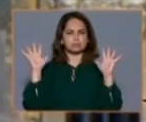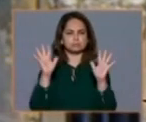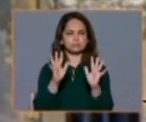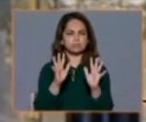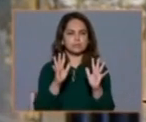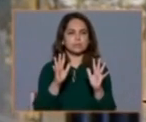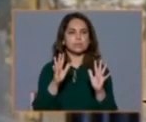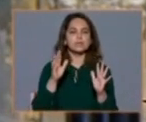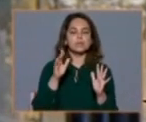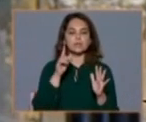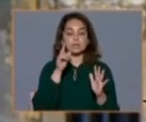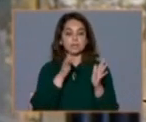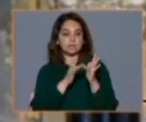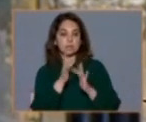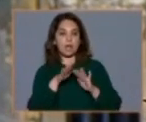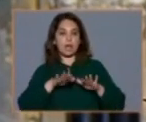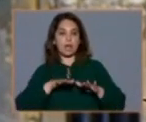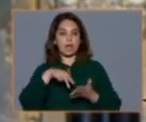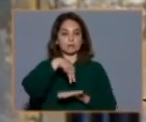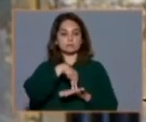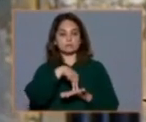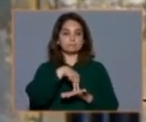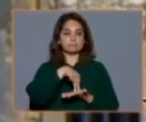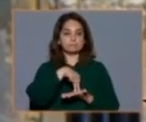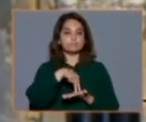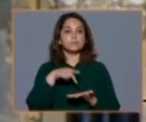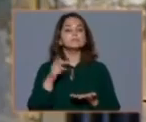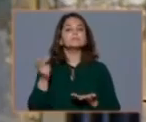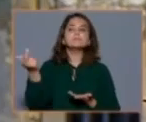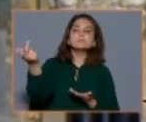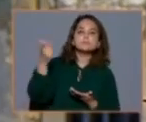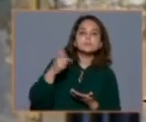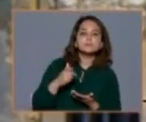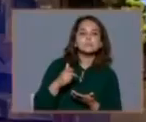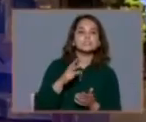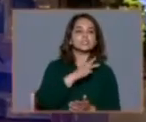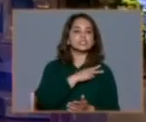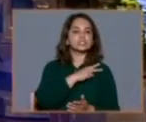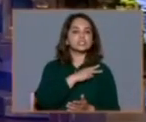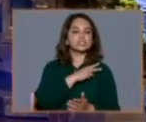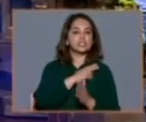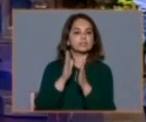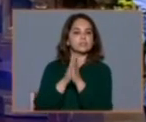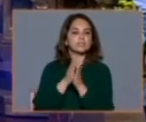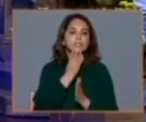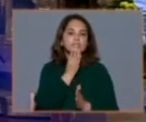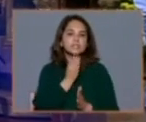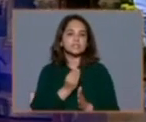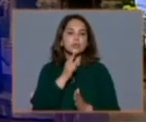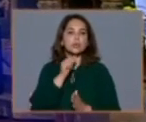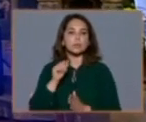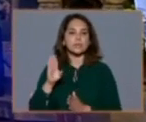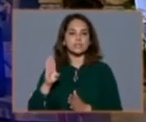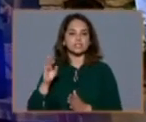ele deteve-se à beira-mar. Chegou então um dos chefes da sinagoga, chamado Jairo.